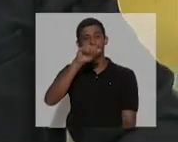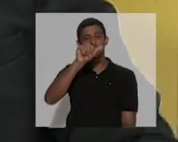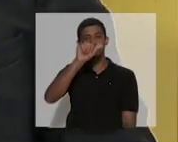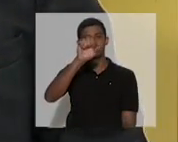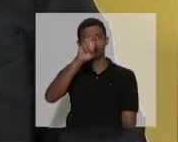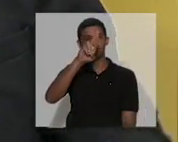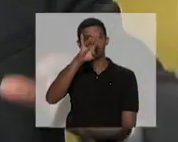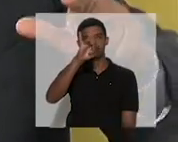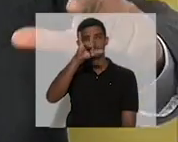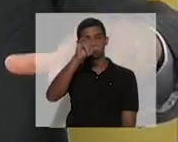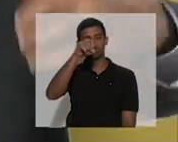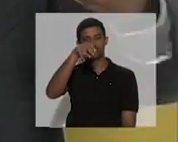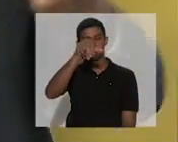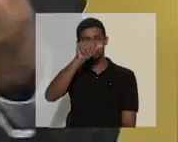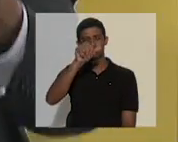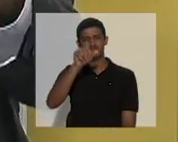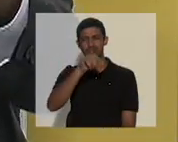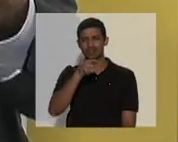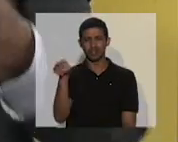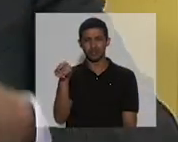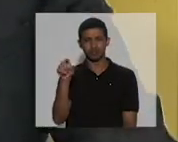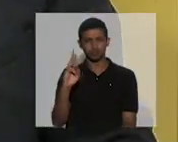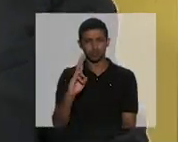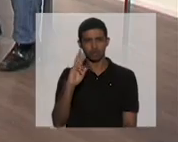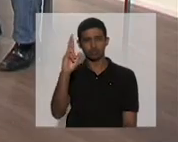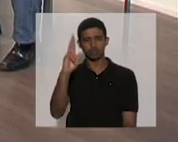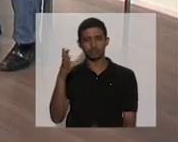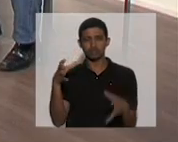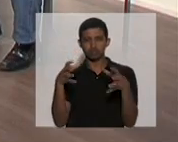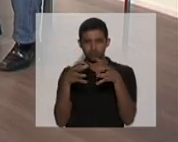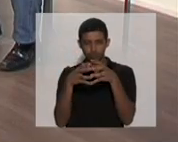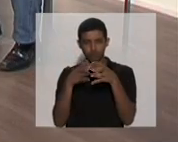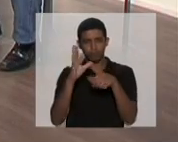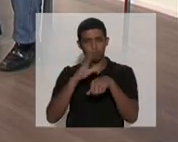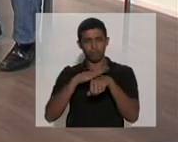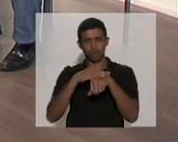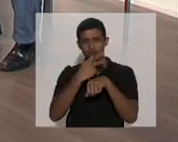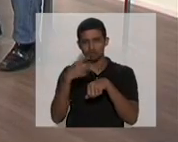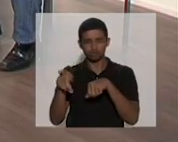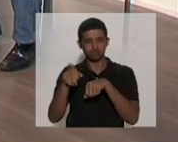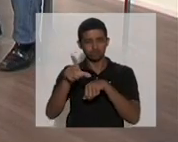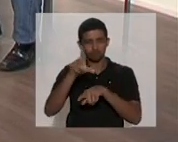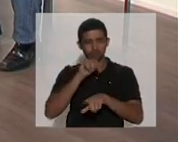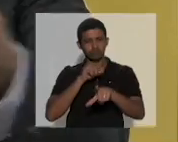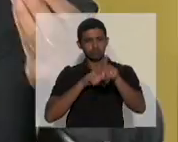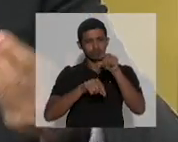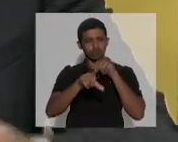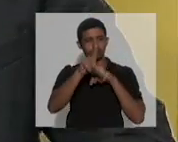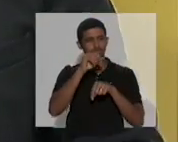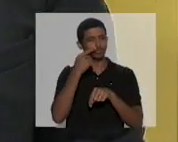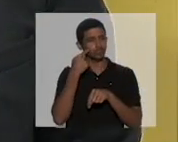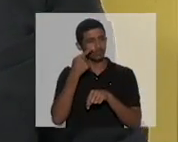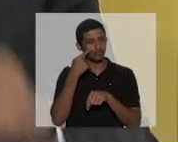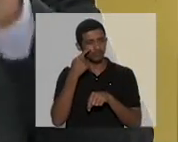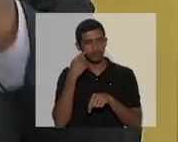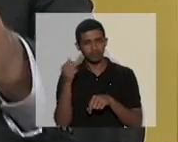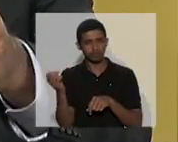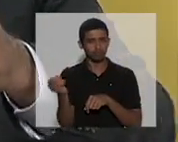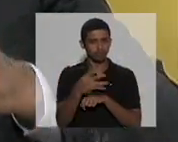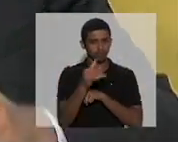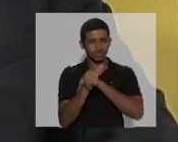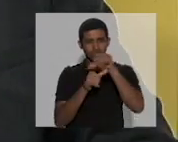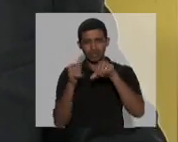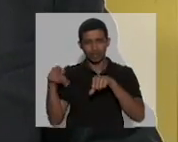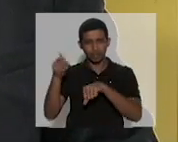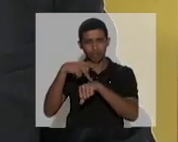Barcelona, será que os dirigentes de Barcelona conquistaram com toda a lisura a escolha